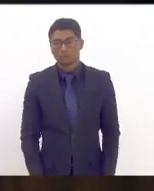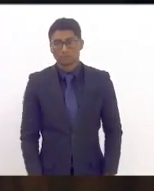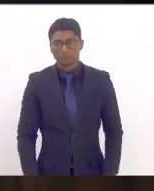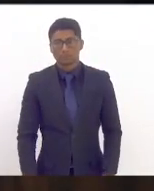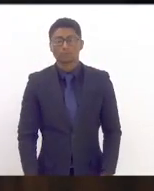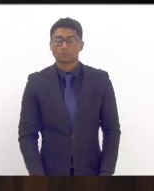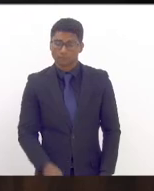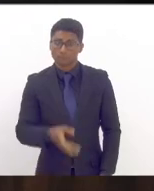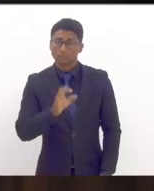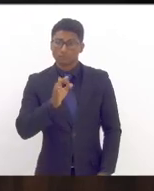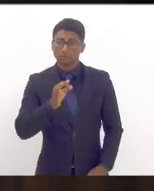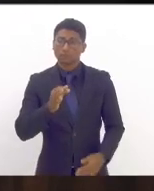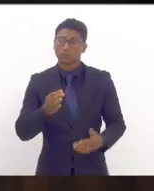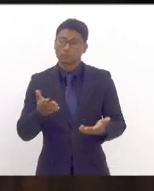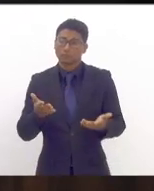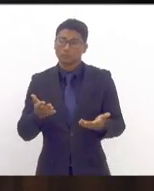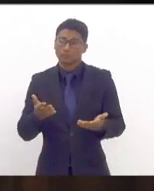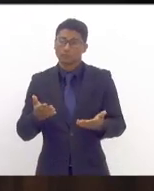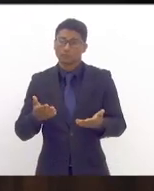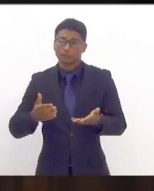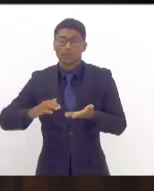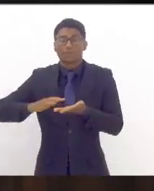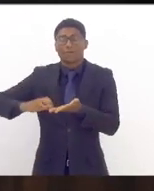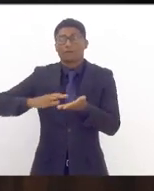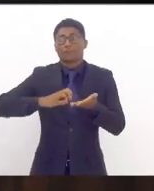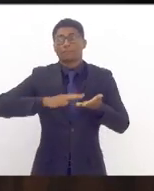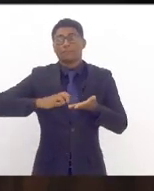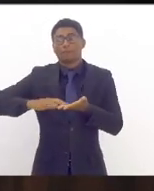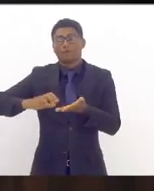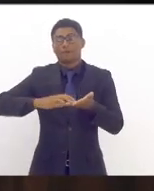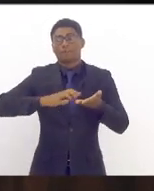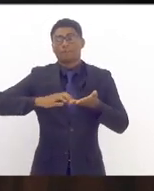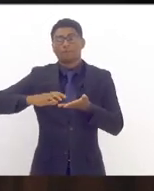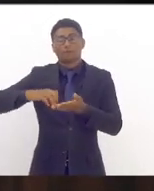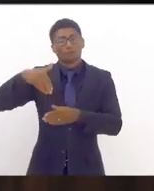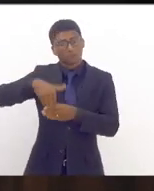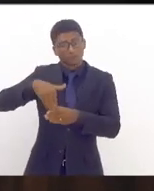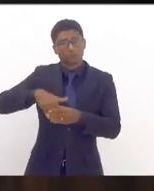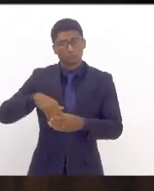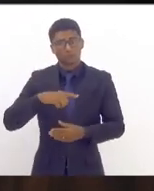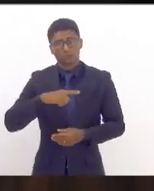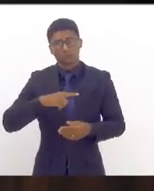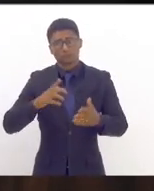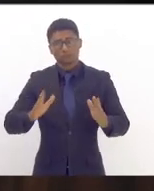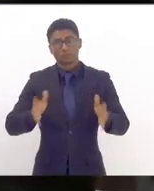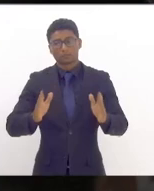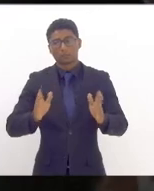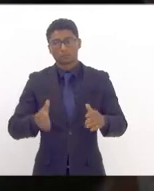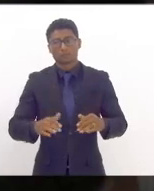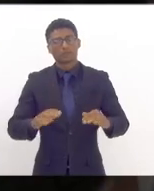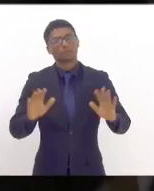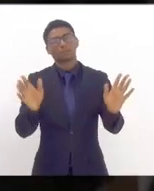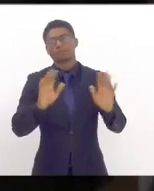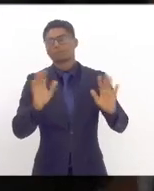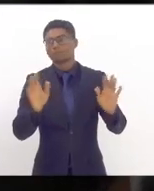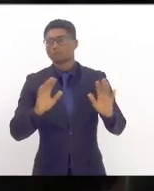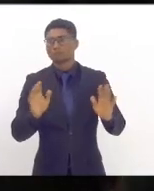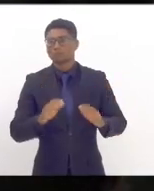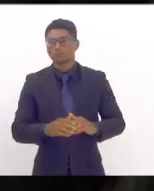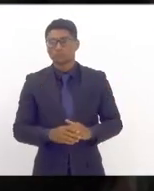era o acordo se a gente não enfrentasse os ventos Nós voltamos os ventos não não não não precisa de um acordo o acordo formulado